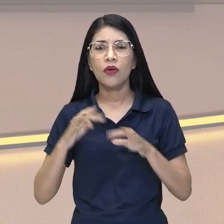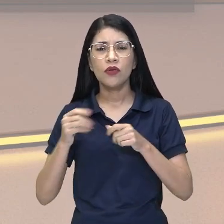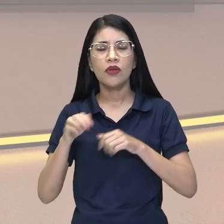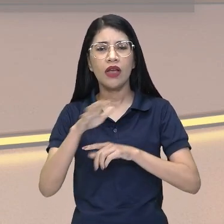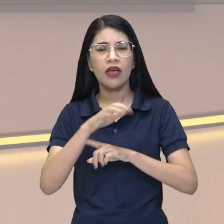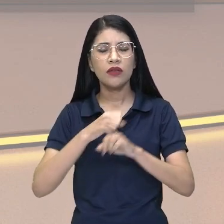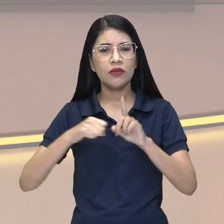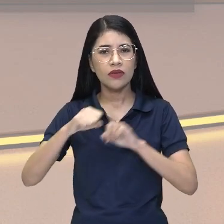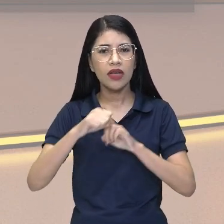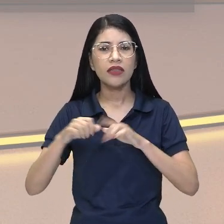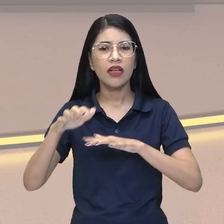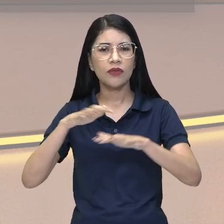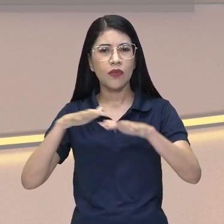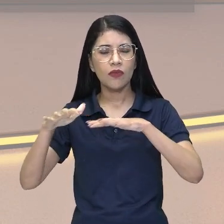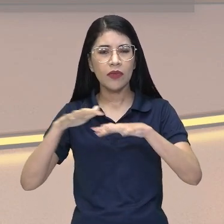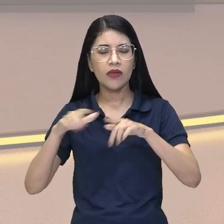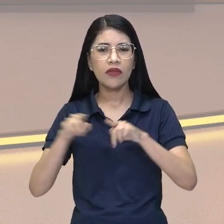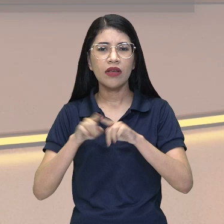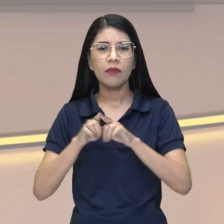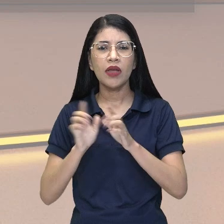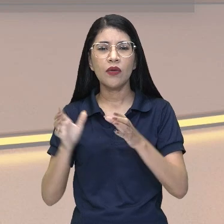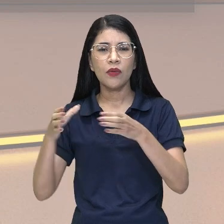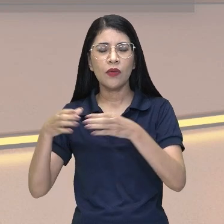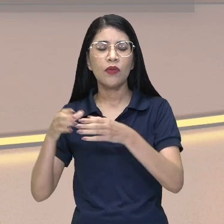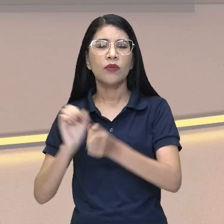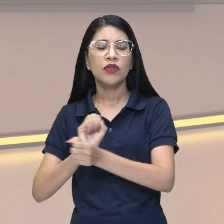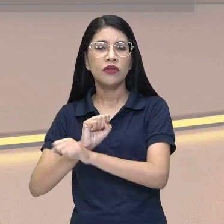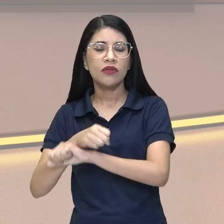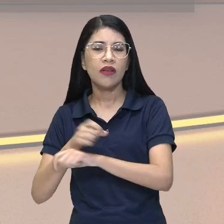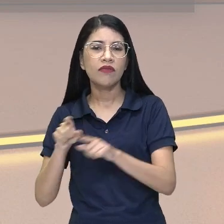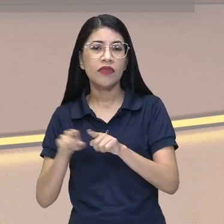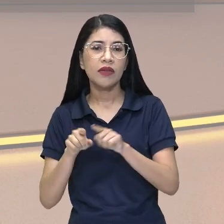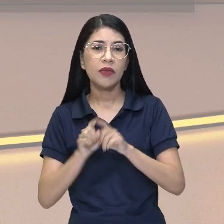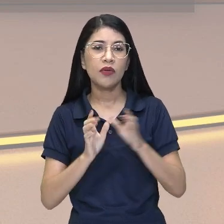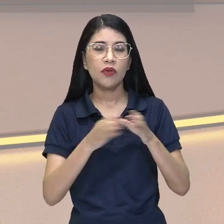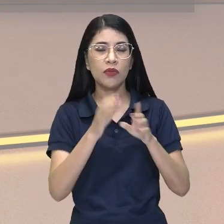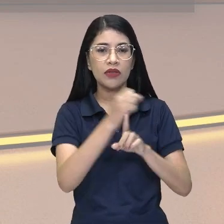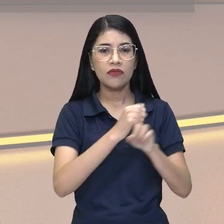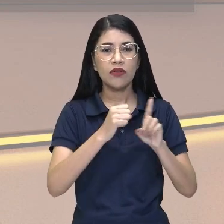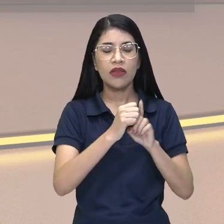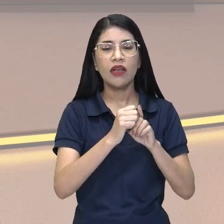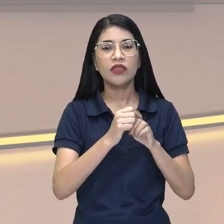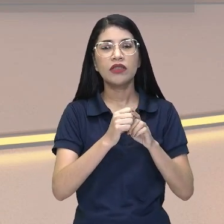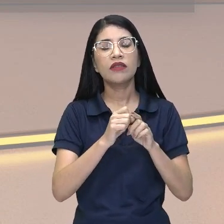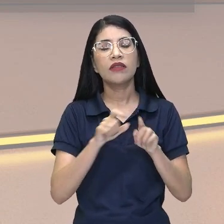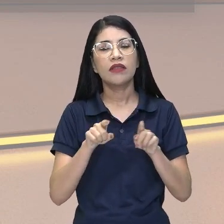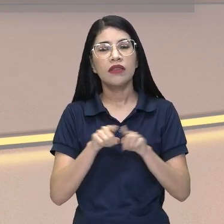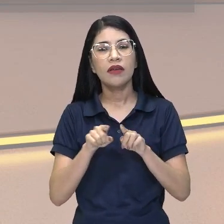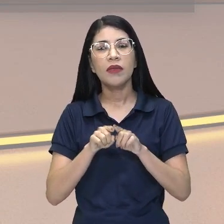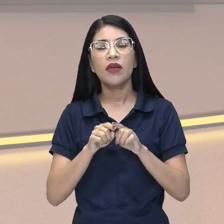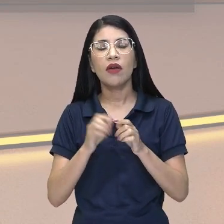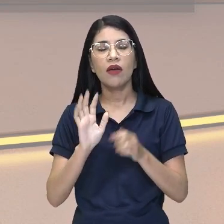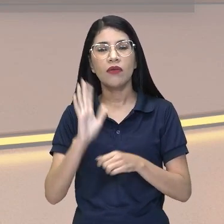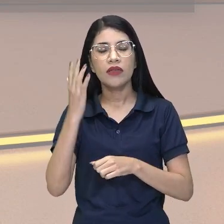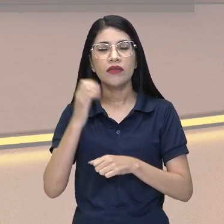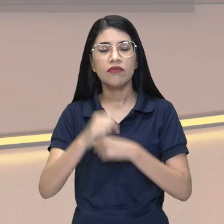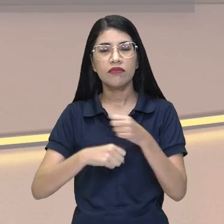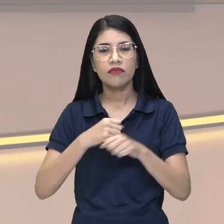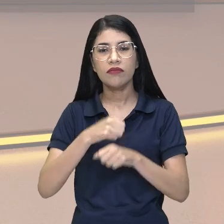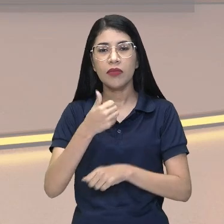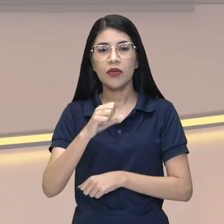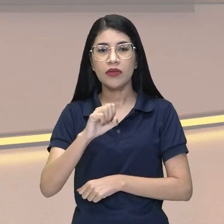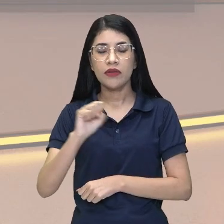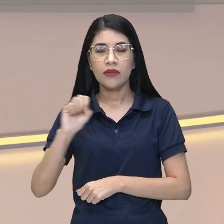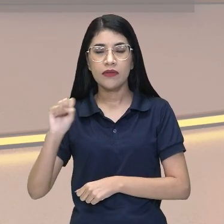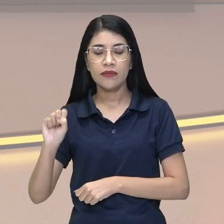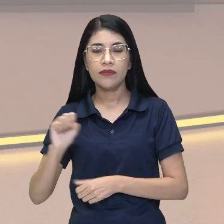sociedade, a mobilização dos negros, né, dos negros escravizados, vai levar a esse processo aí em 1888. Como é que